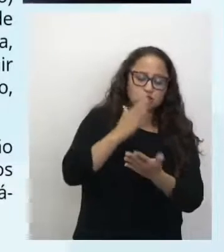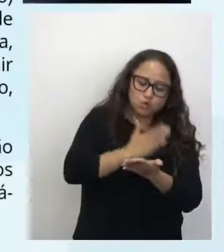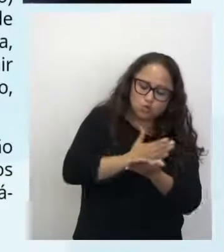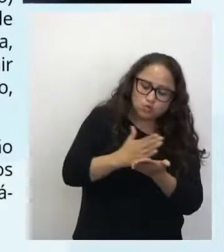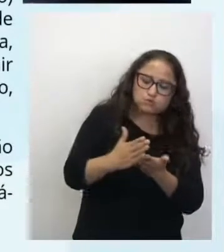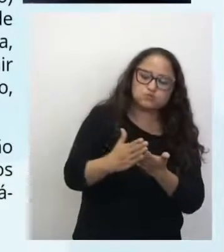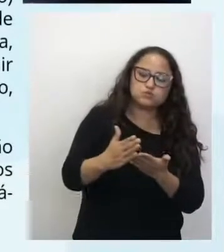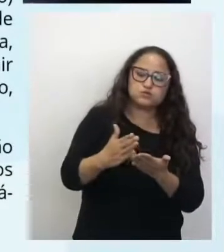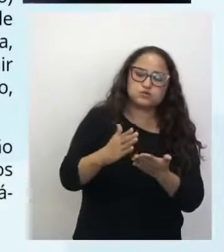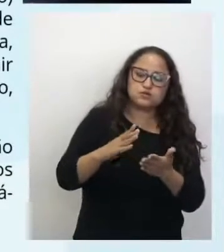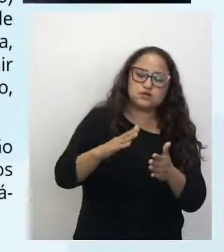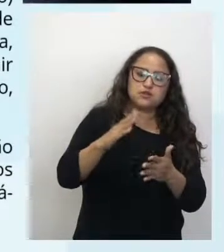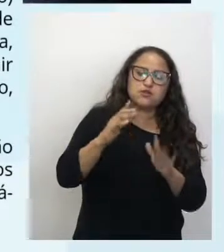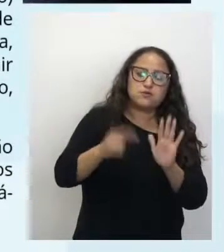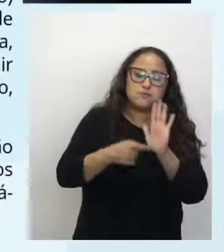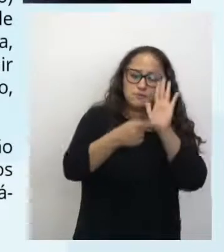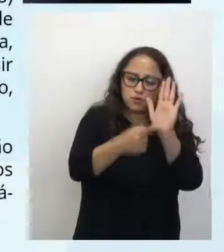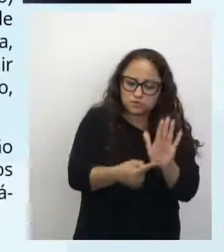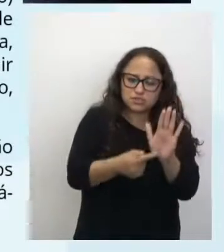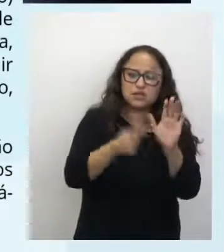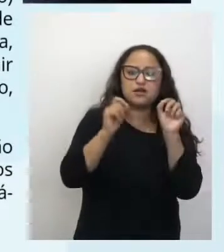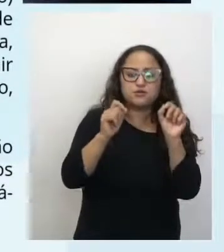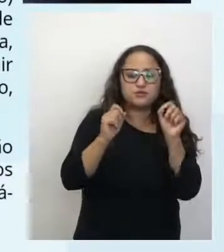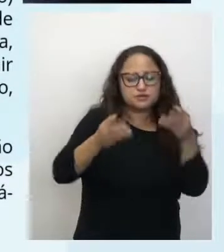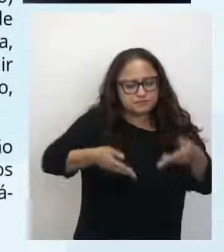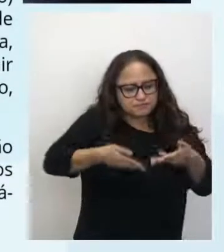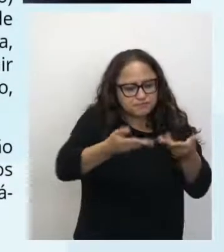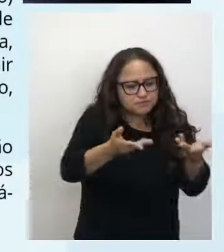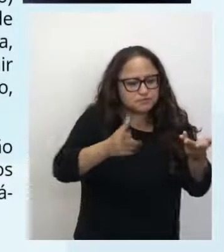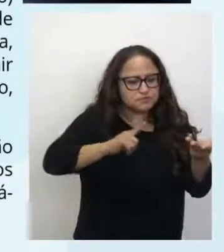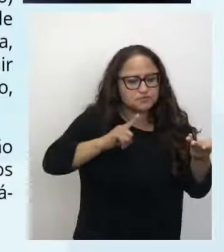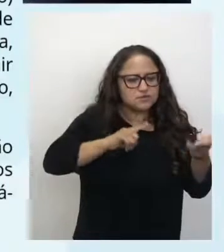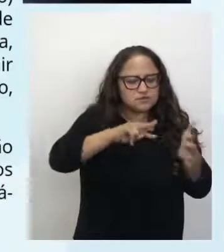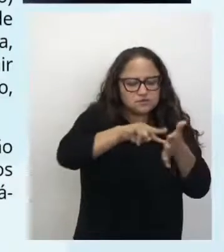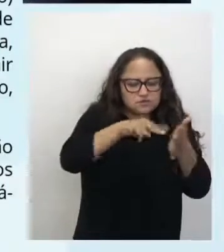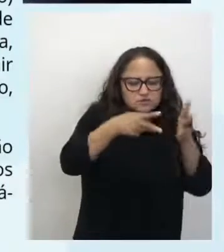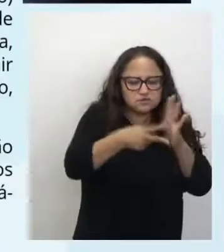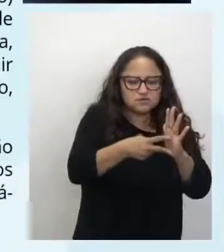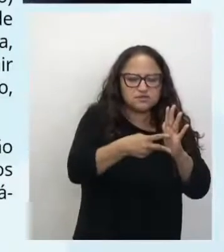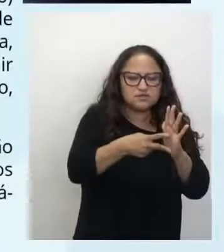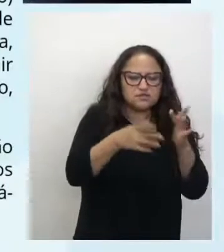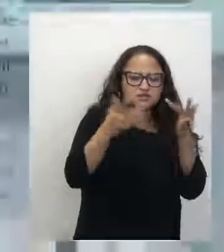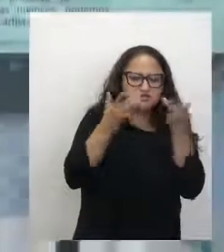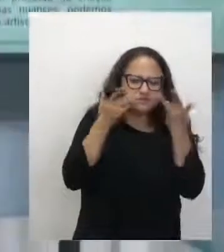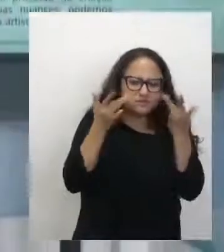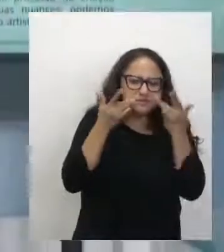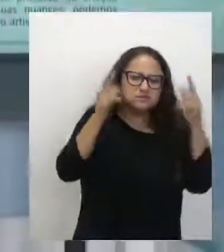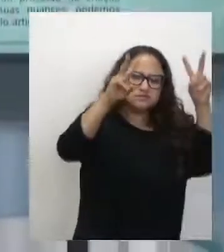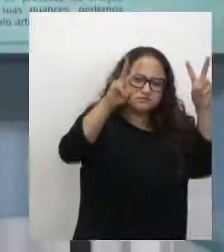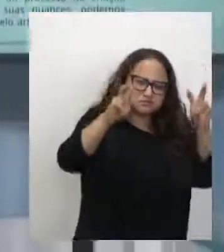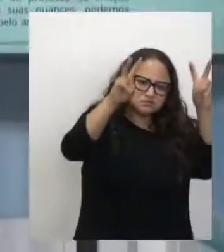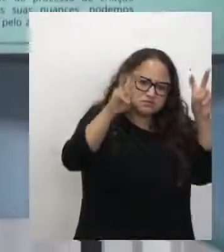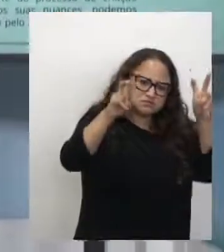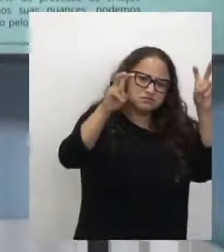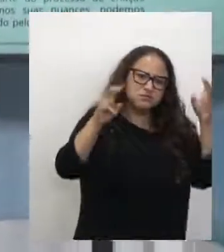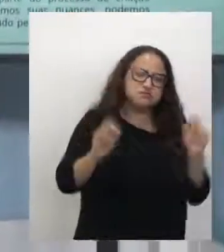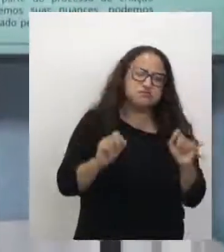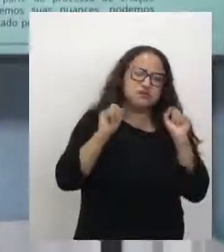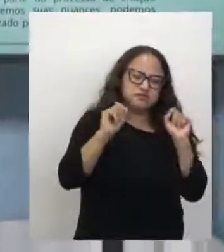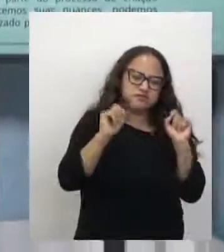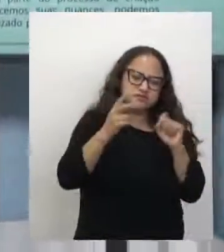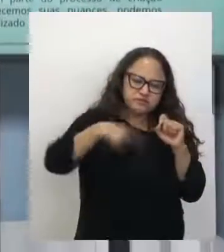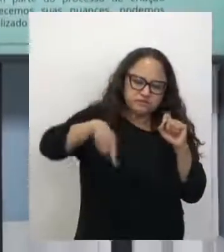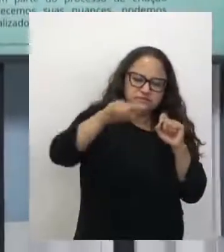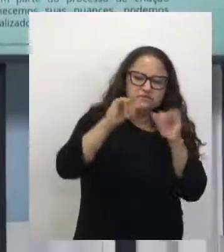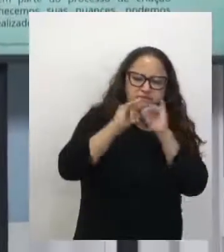final e ofertar para, né, o público aquele significado, né, daquele tema, daquele enredo que a gente